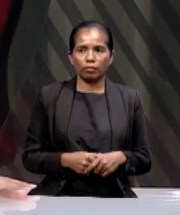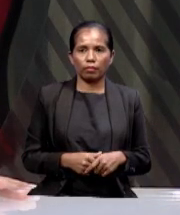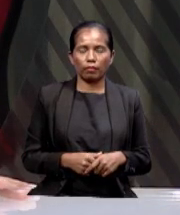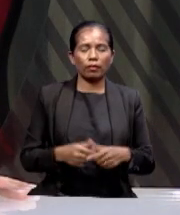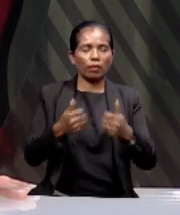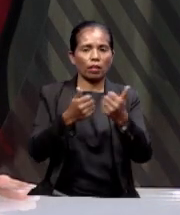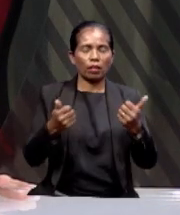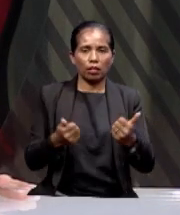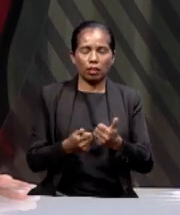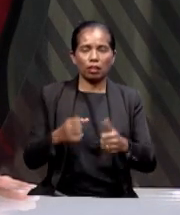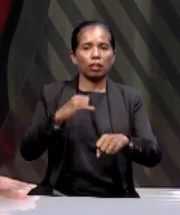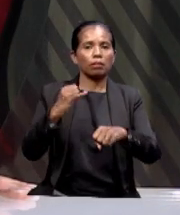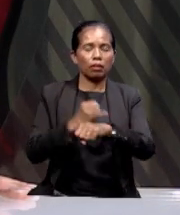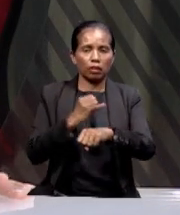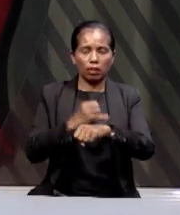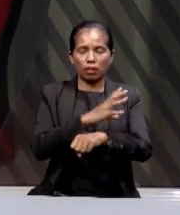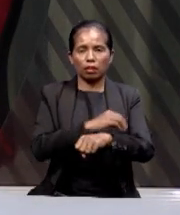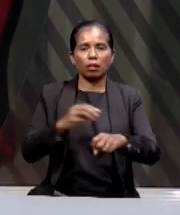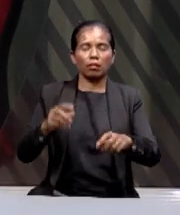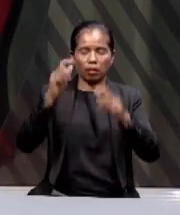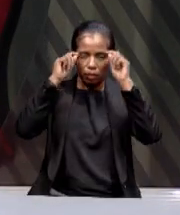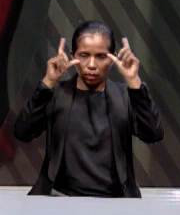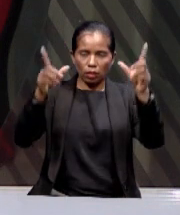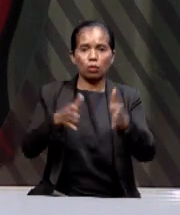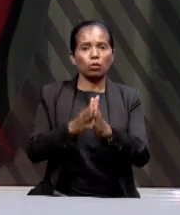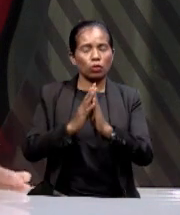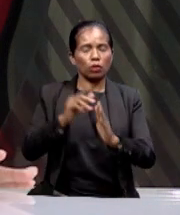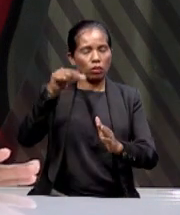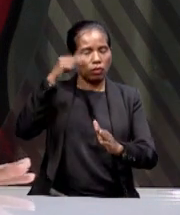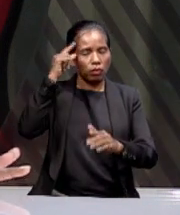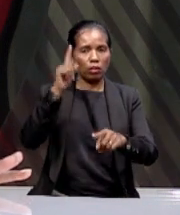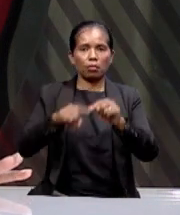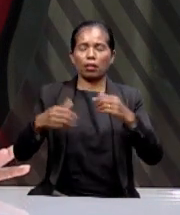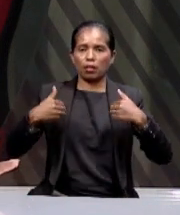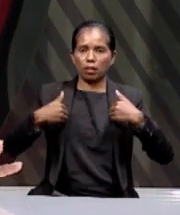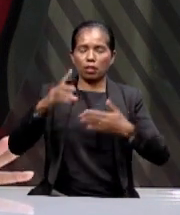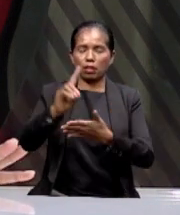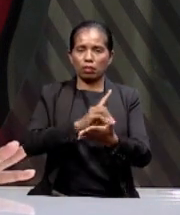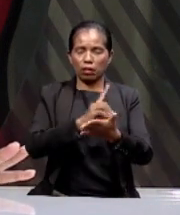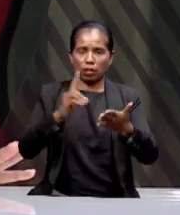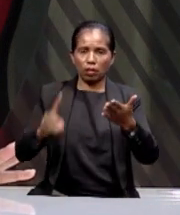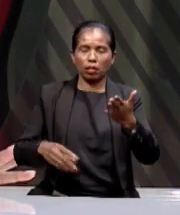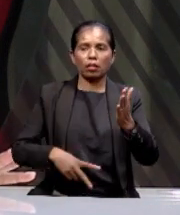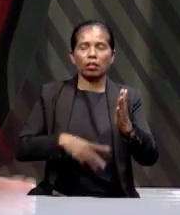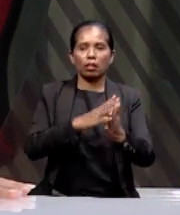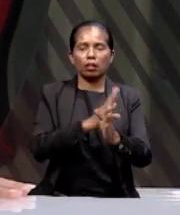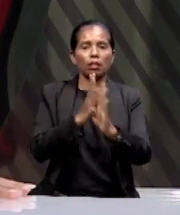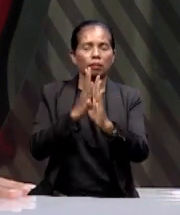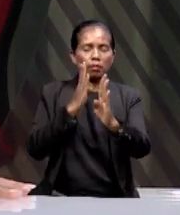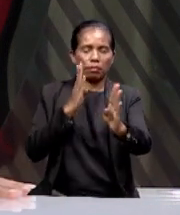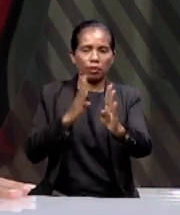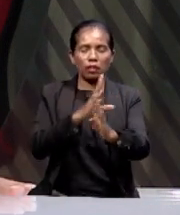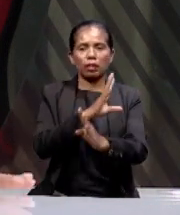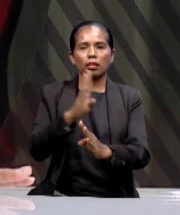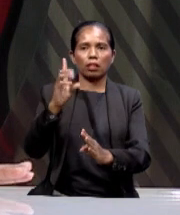A Associação Empresarial das Mulheres de Timor-Leste, o governo Atulabela, cria discriminação ba preço entre bis Damri no bis